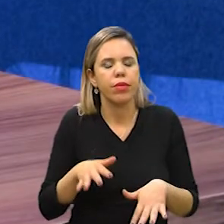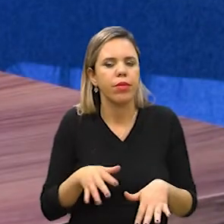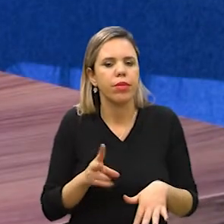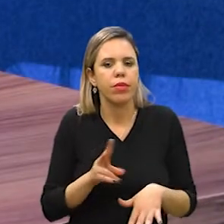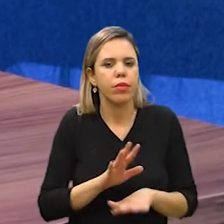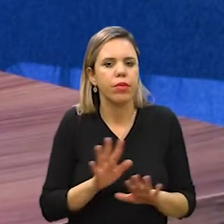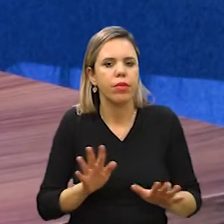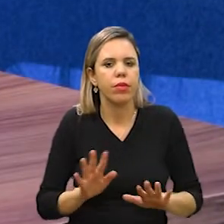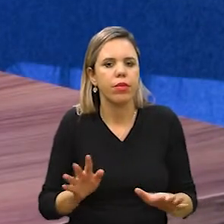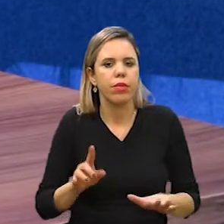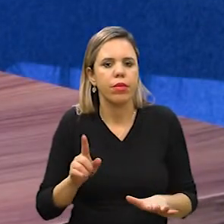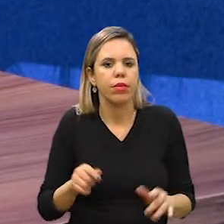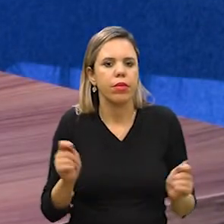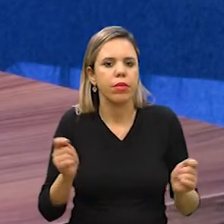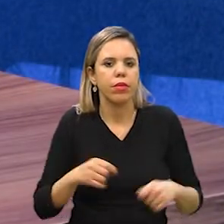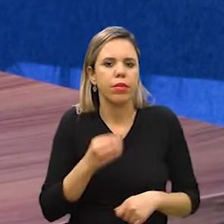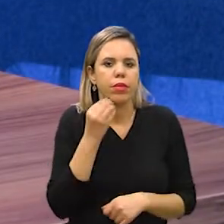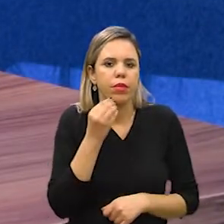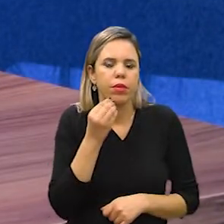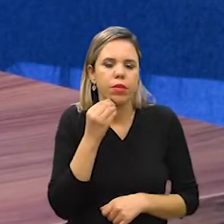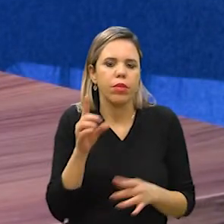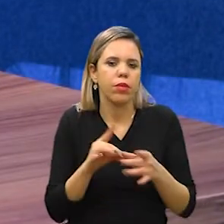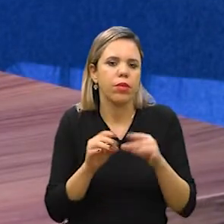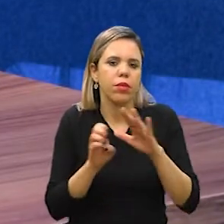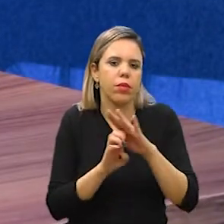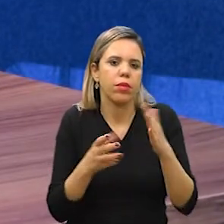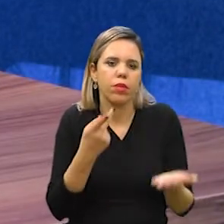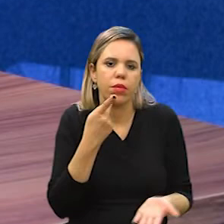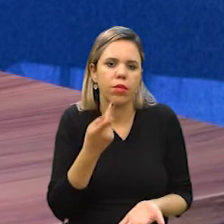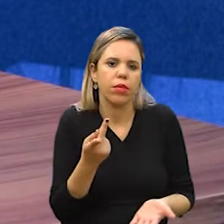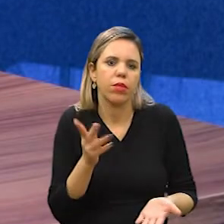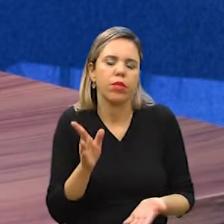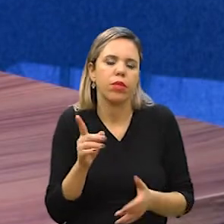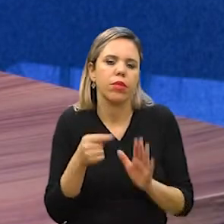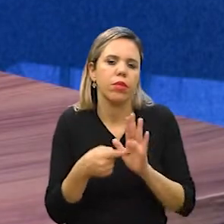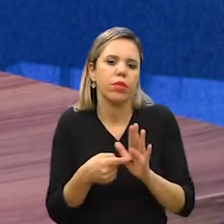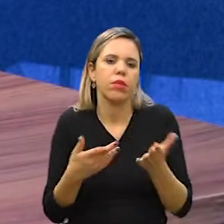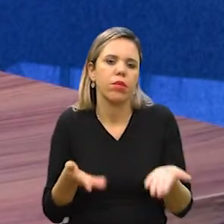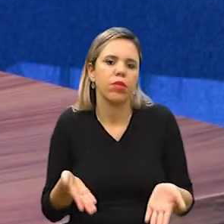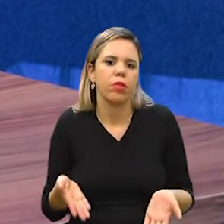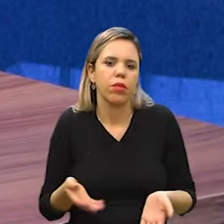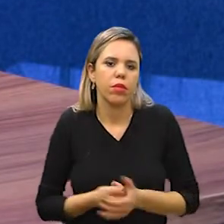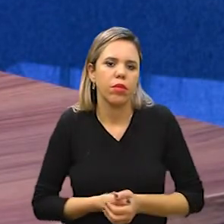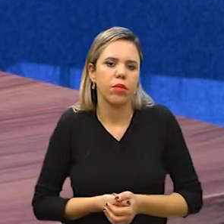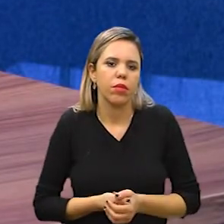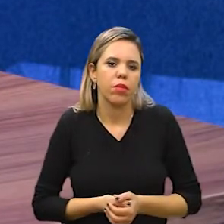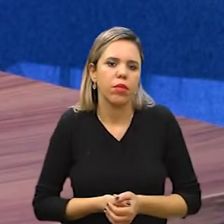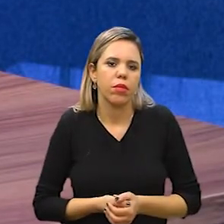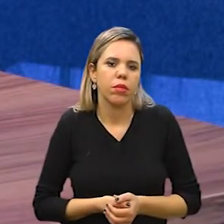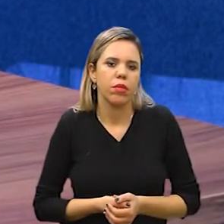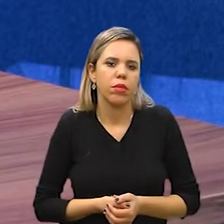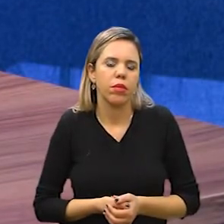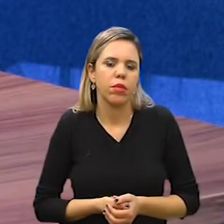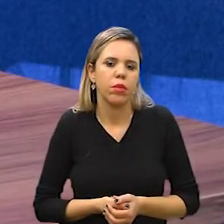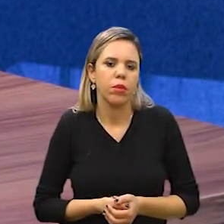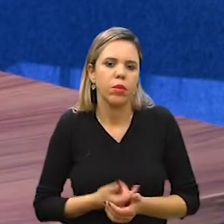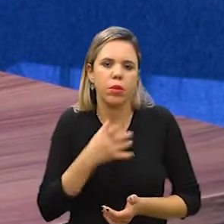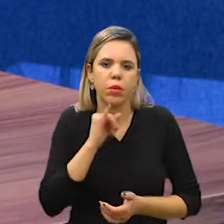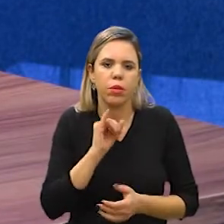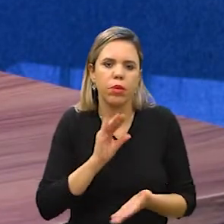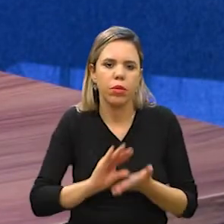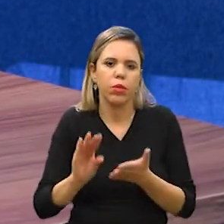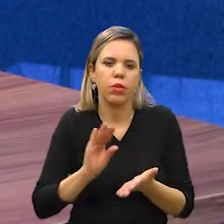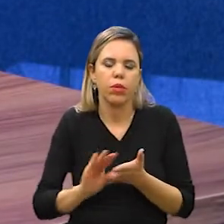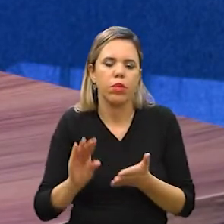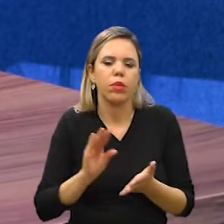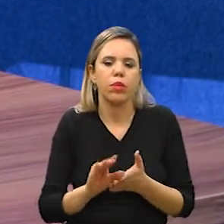porque, às vezes, nem sempre é a possibilidade de ser sócio. A gente fala, já mostramos aqui,